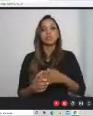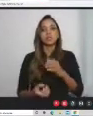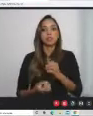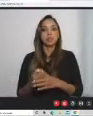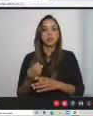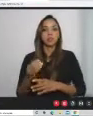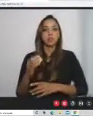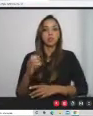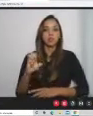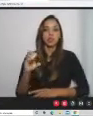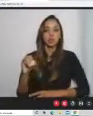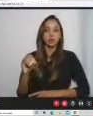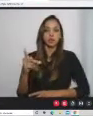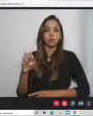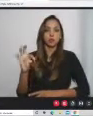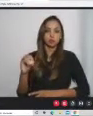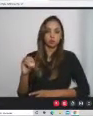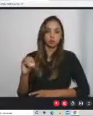voluntário às